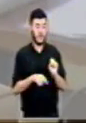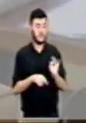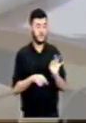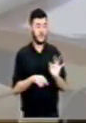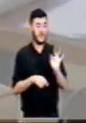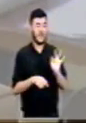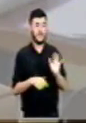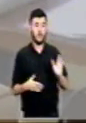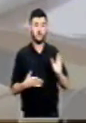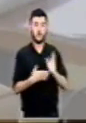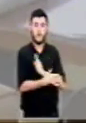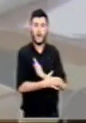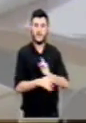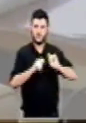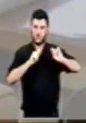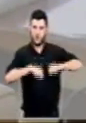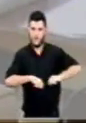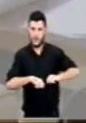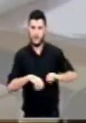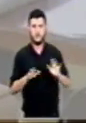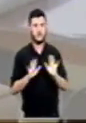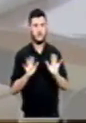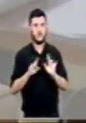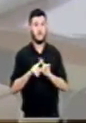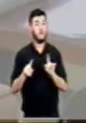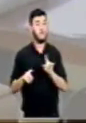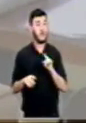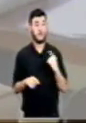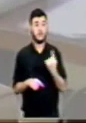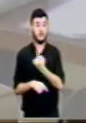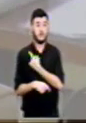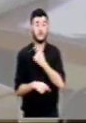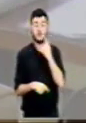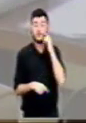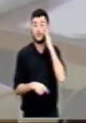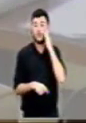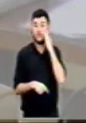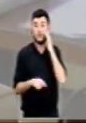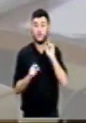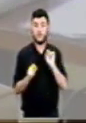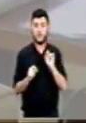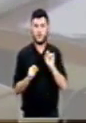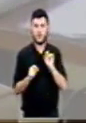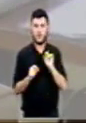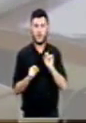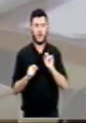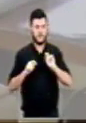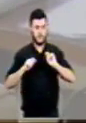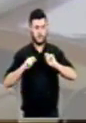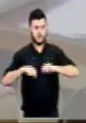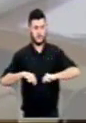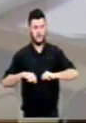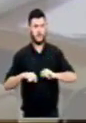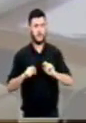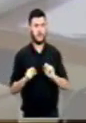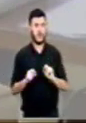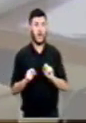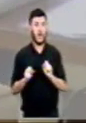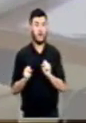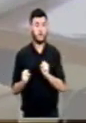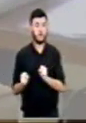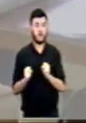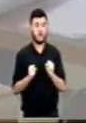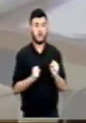circunstância, embora relevante, não afasta a possibilidade de que as autoridades responsáveis